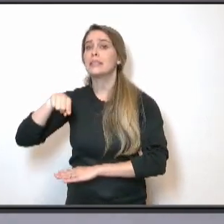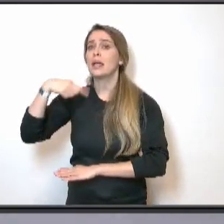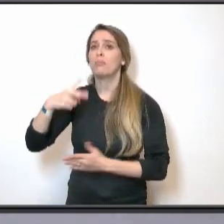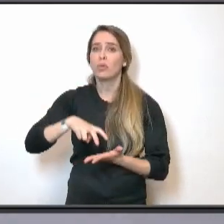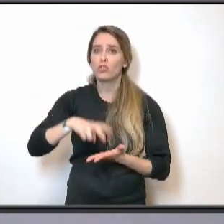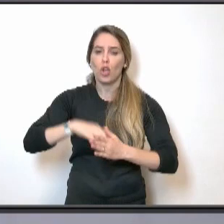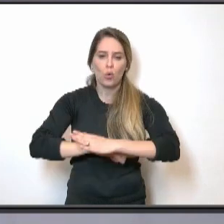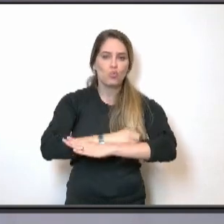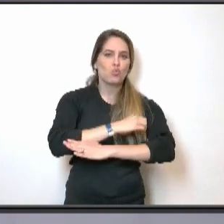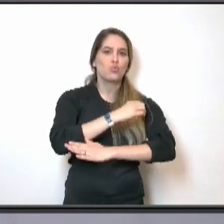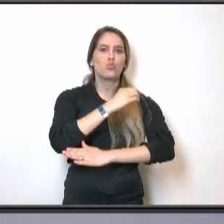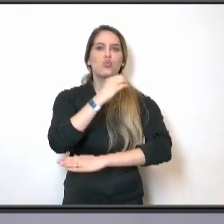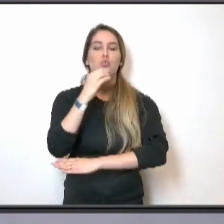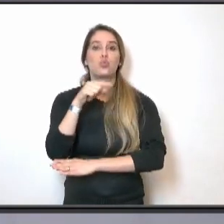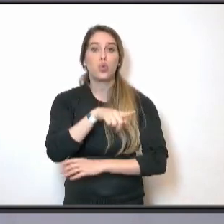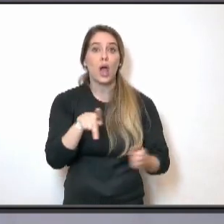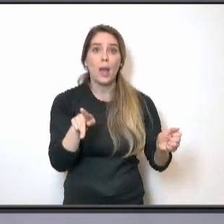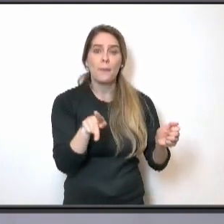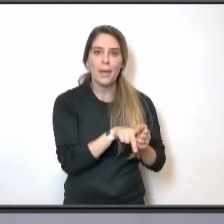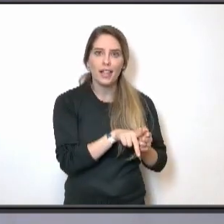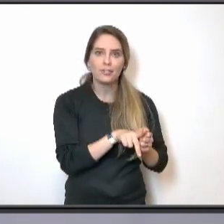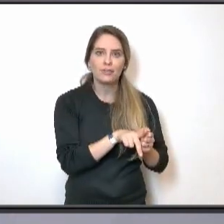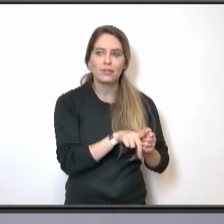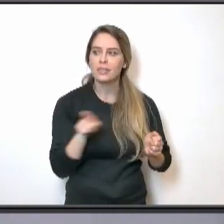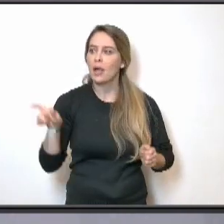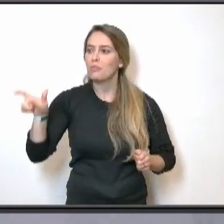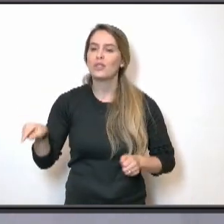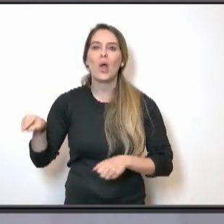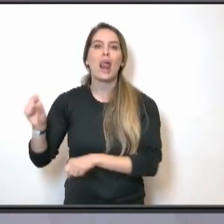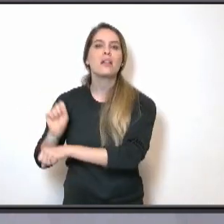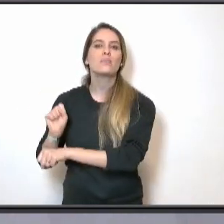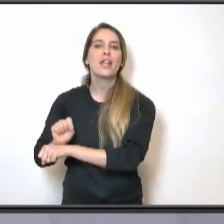ele recebe uma visita à beira da praia.